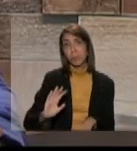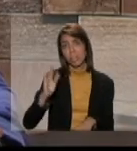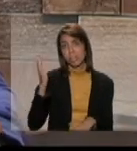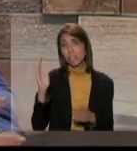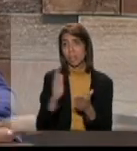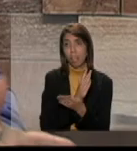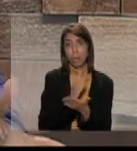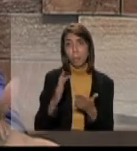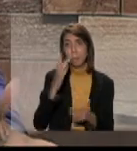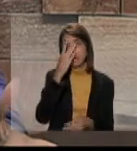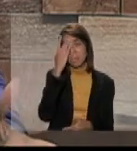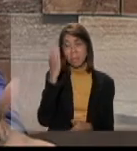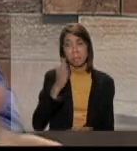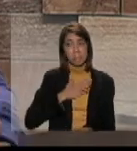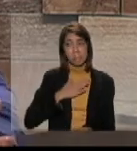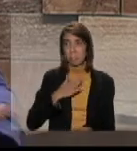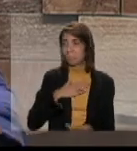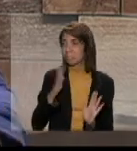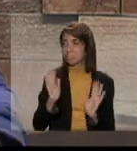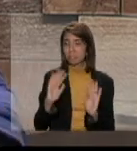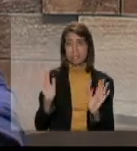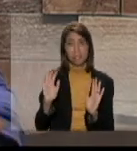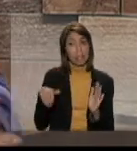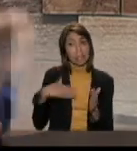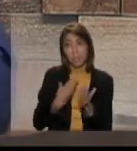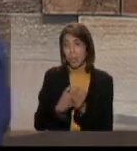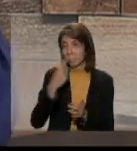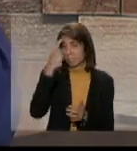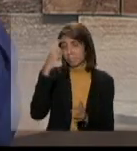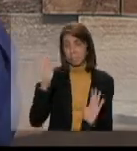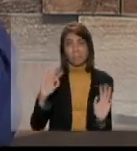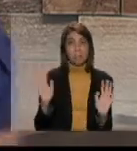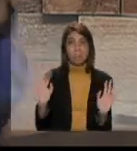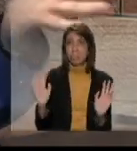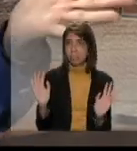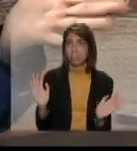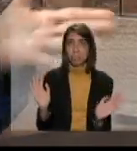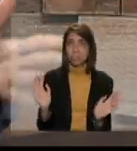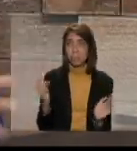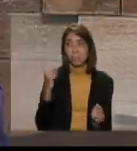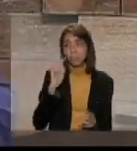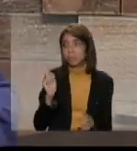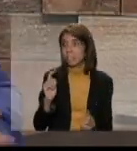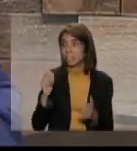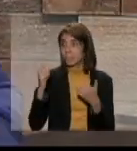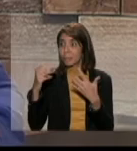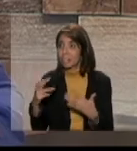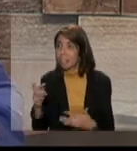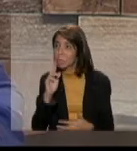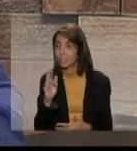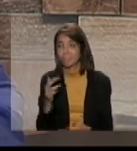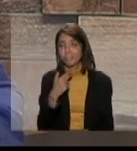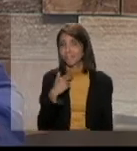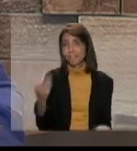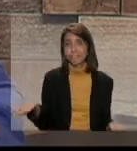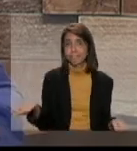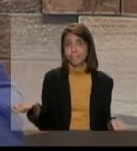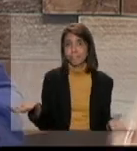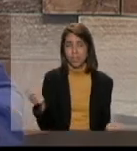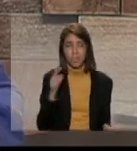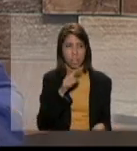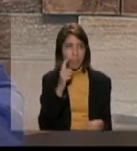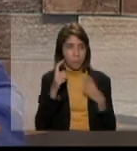até seja verdadeiro para algumas pessoas eu não acho que pra mim não é pelo menos até agora eu não vi isso então não sei não posso